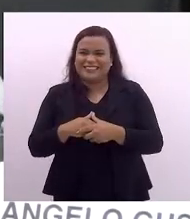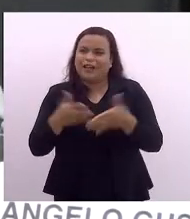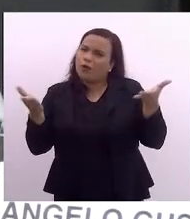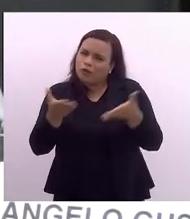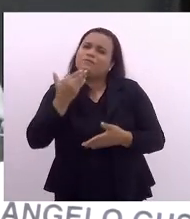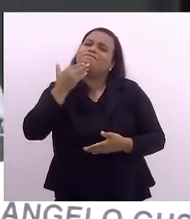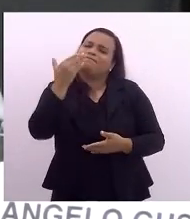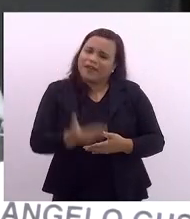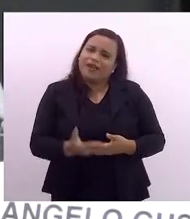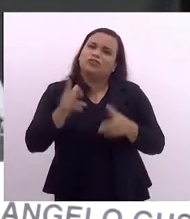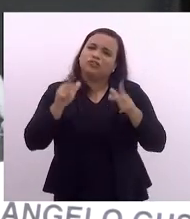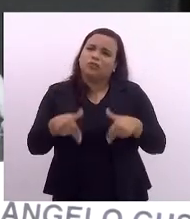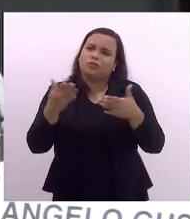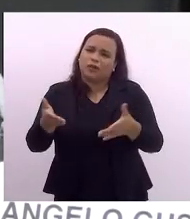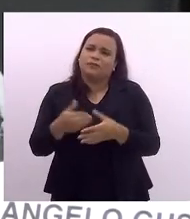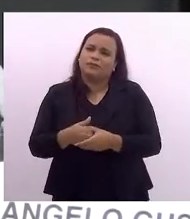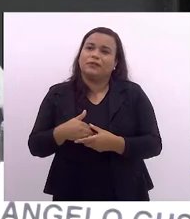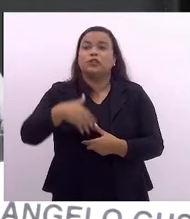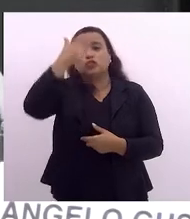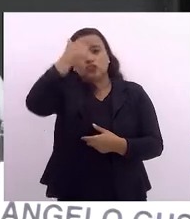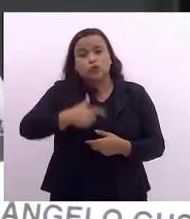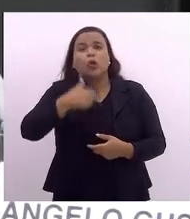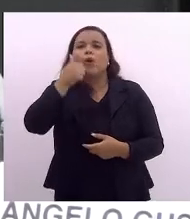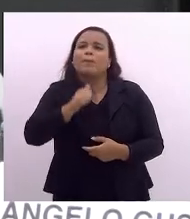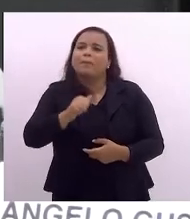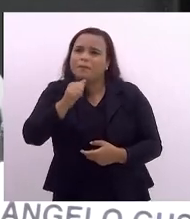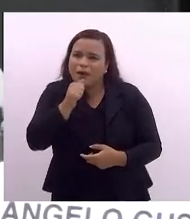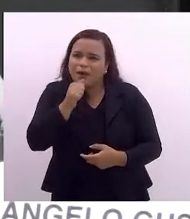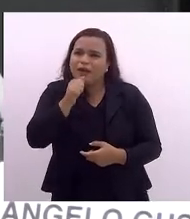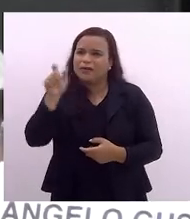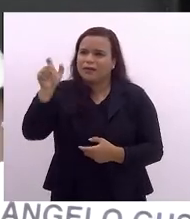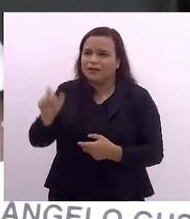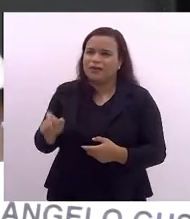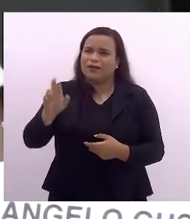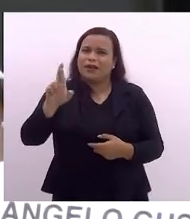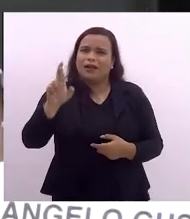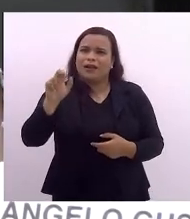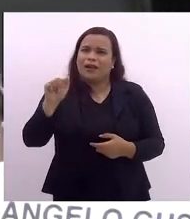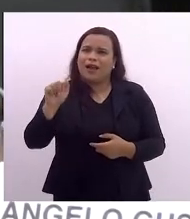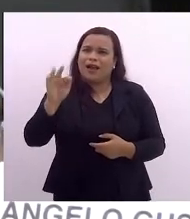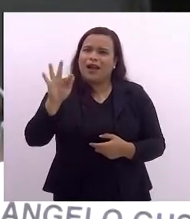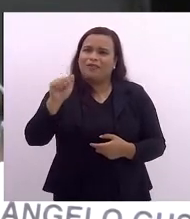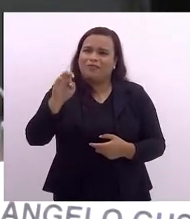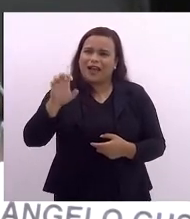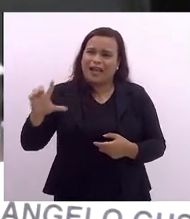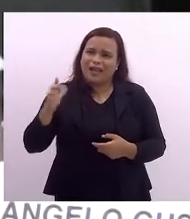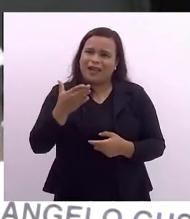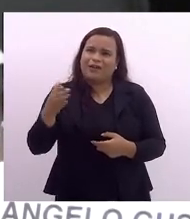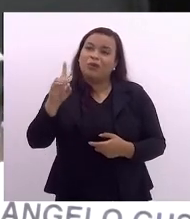pede. Eu sou mãe do Rafael da Silva Cunha.